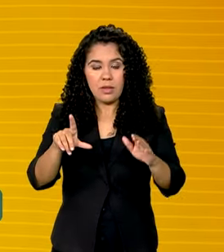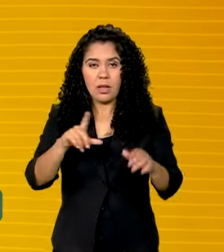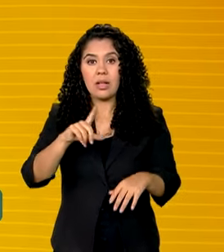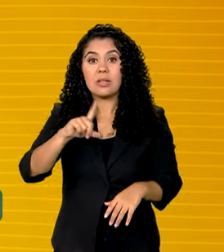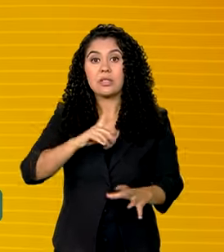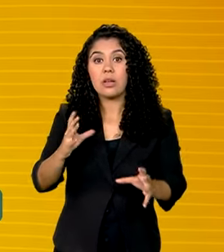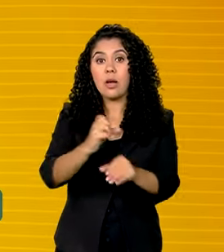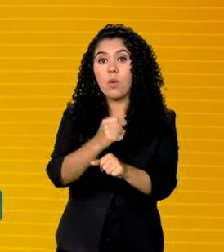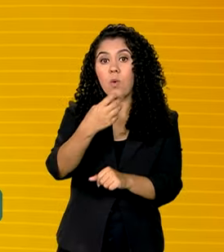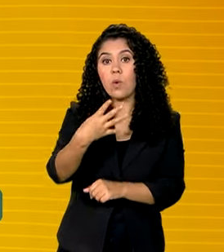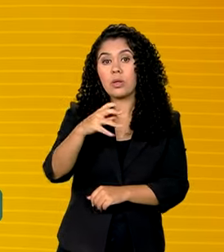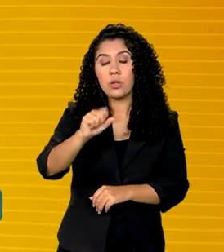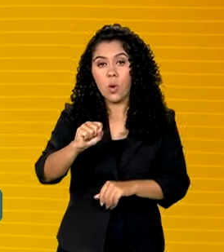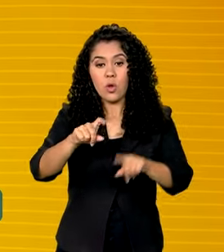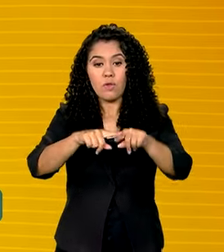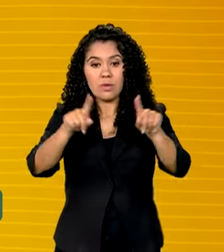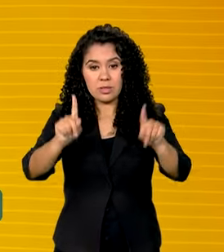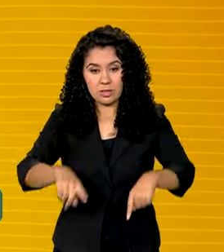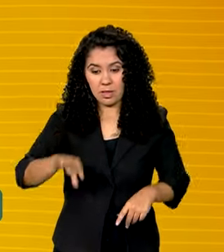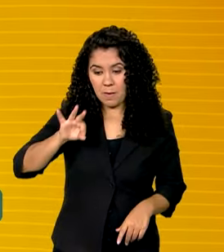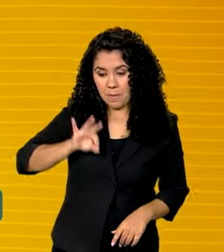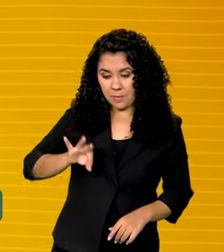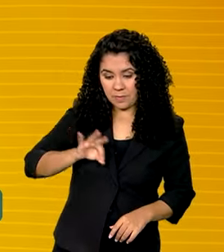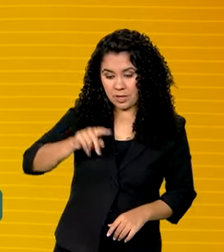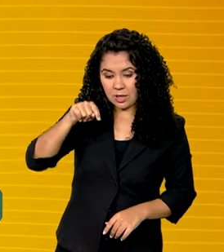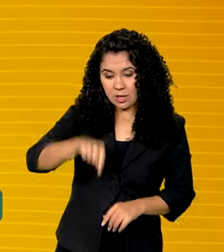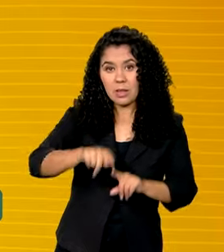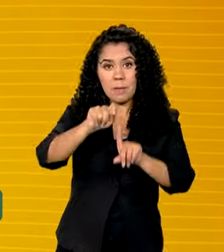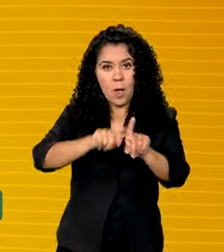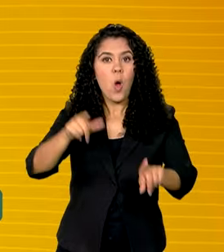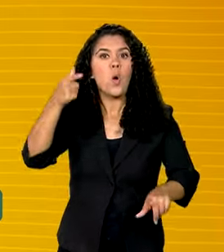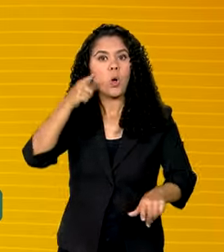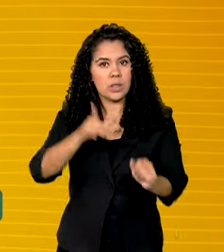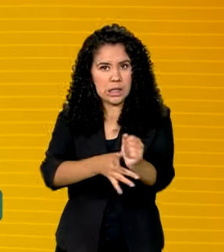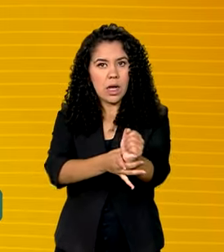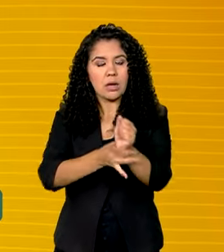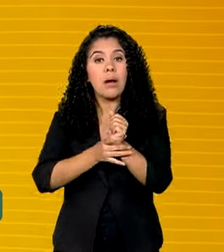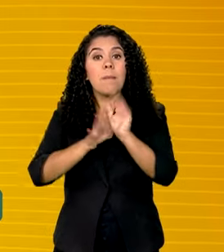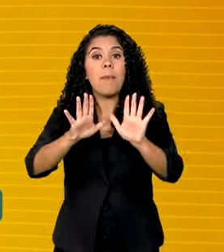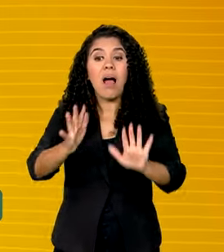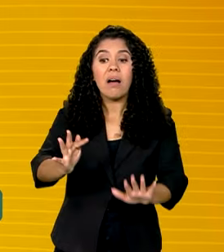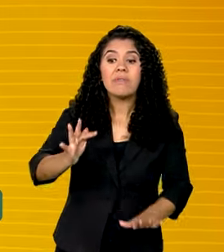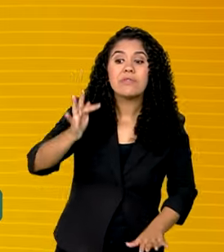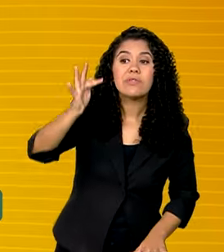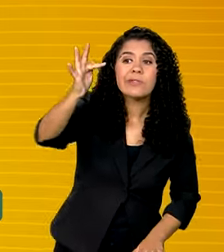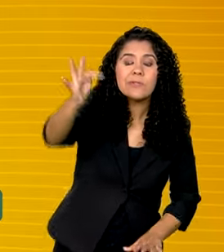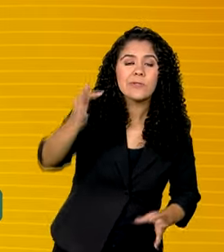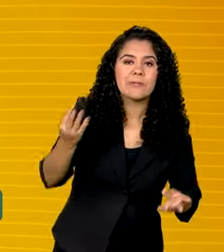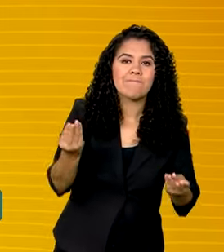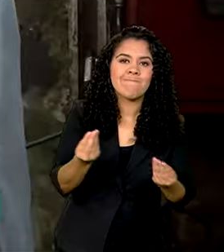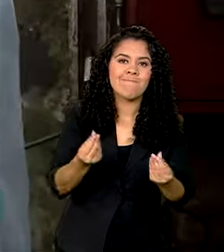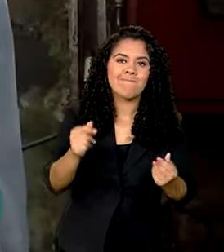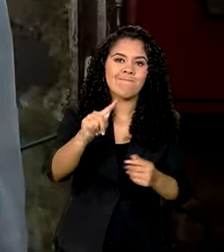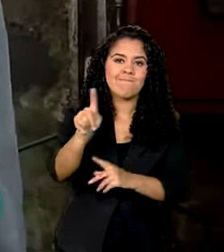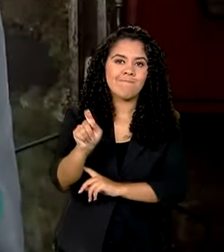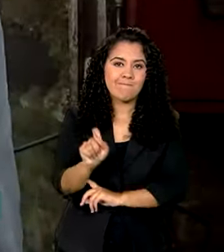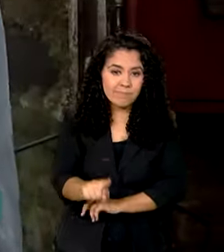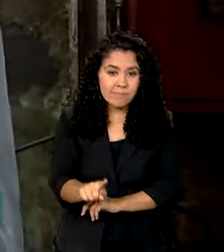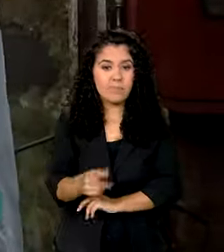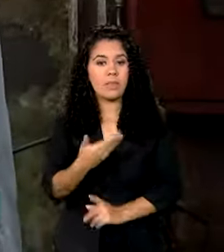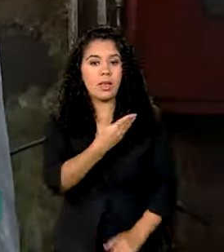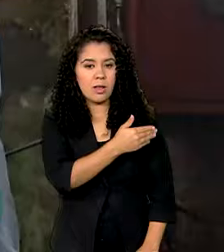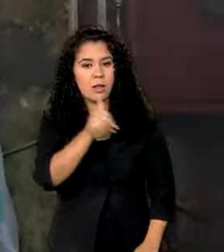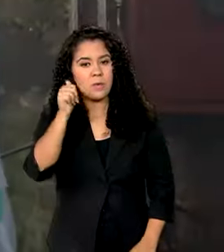pessoas. A folha de pagamento deste mês está garantida, mas o futuro ainda é incerto. Carla